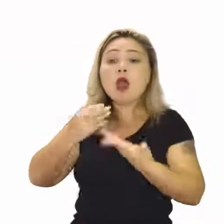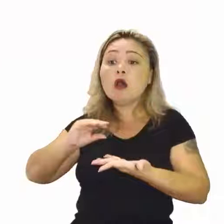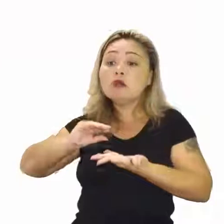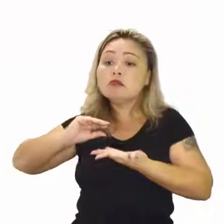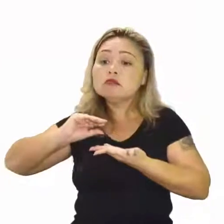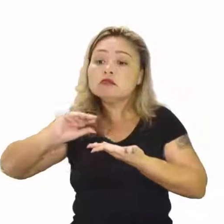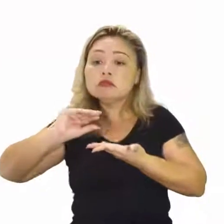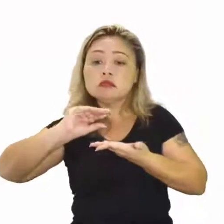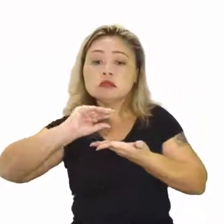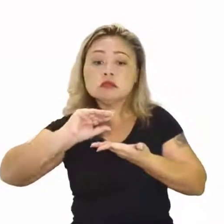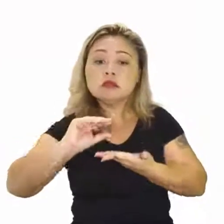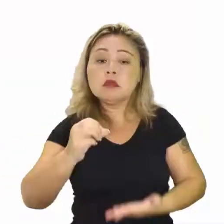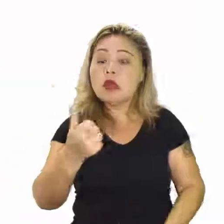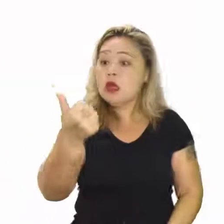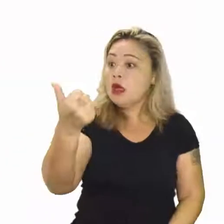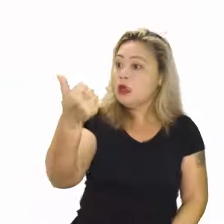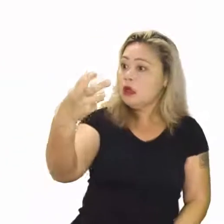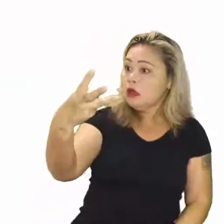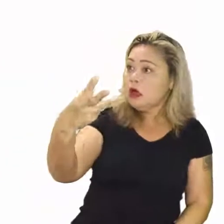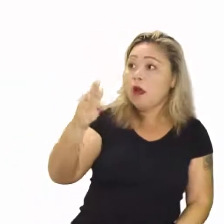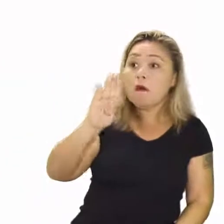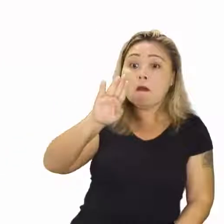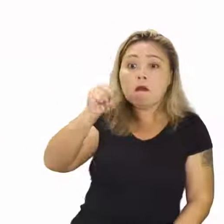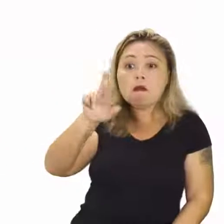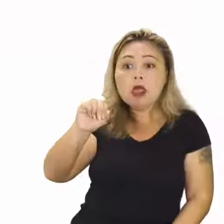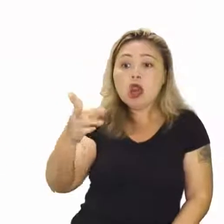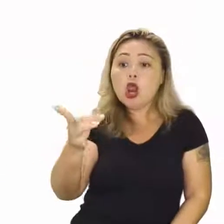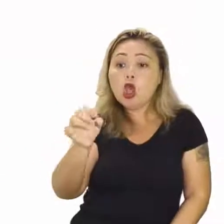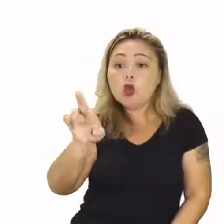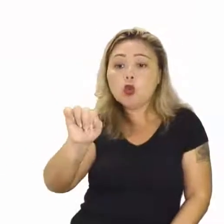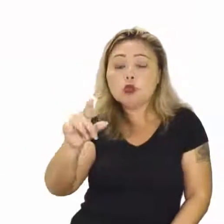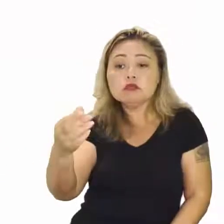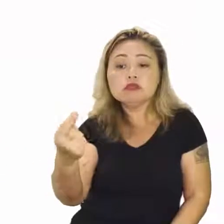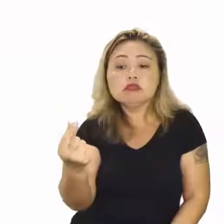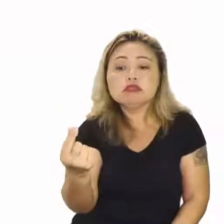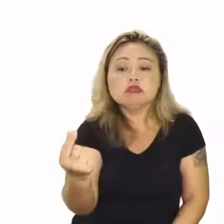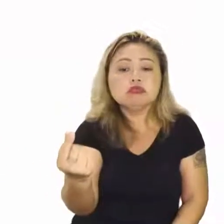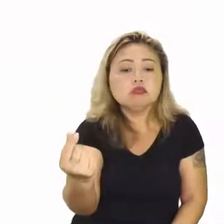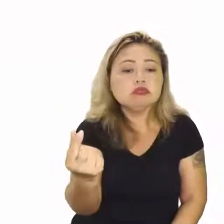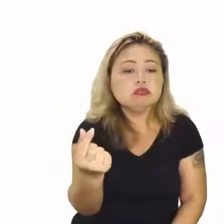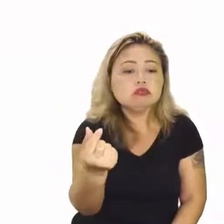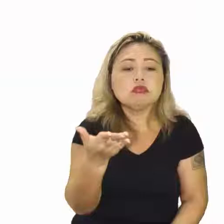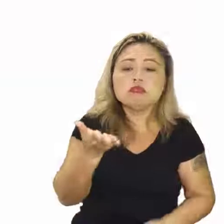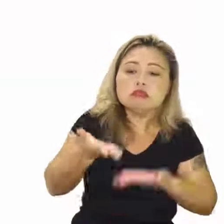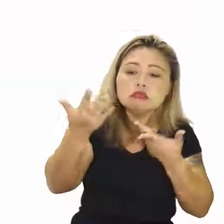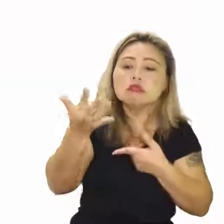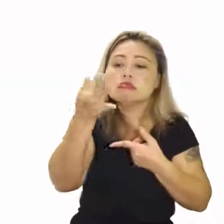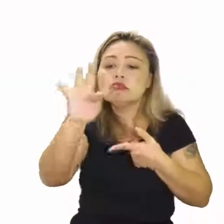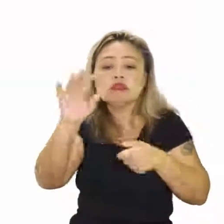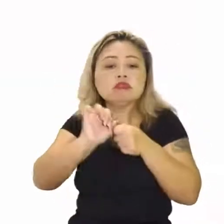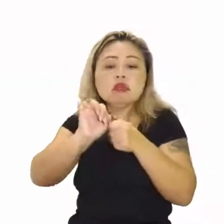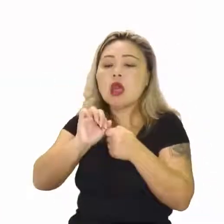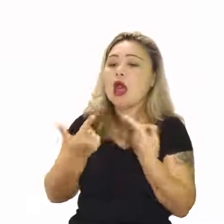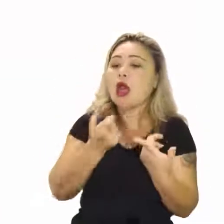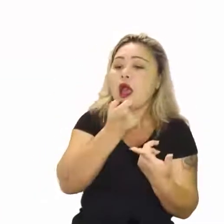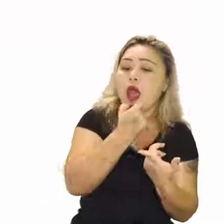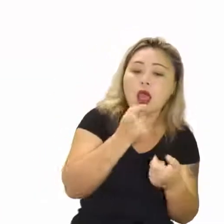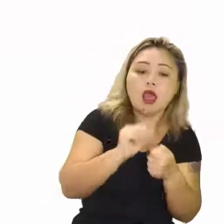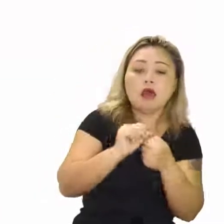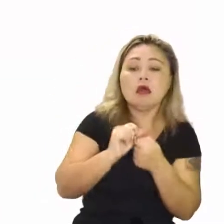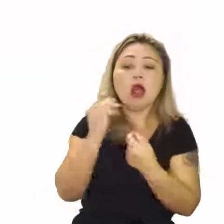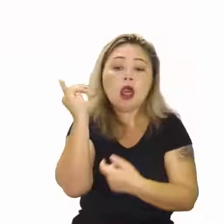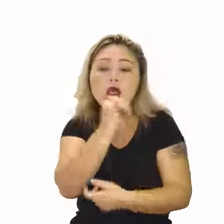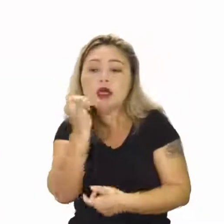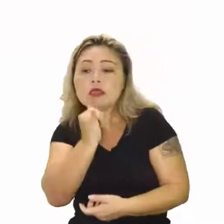bilhões de dólares, que beneficiou a França, a Inglaterra, Itália,